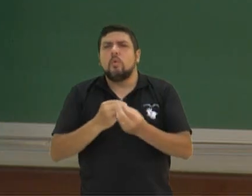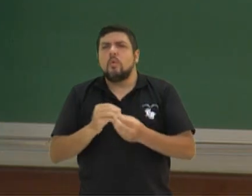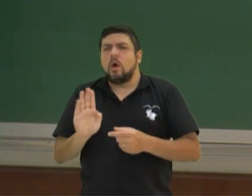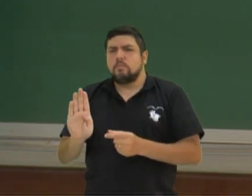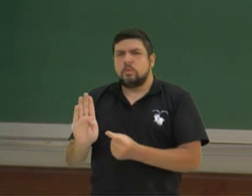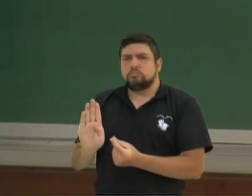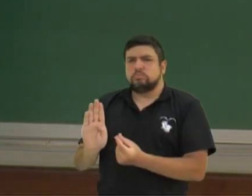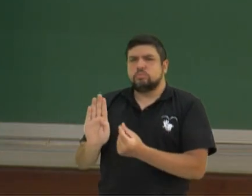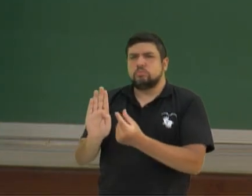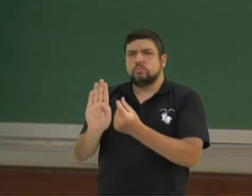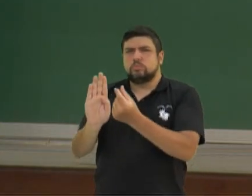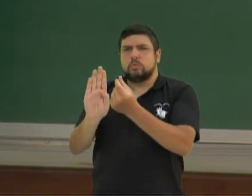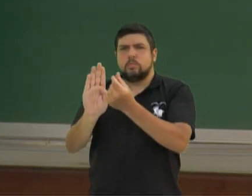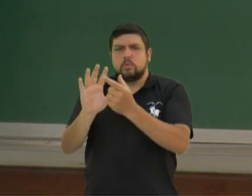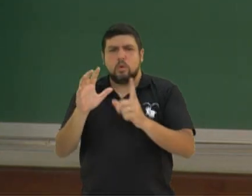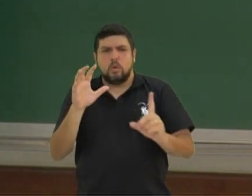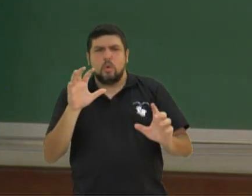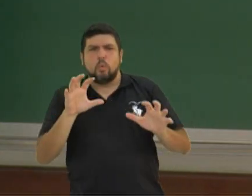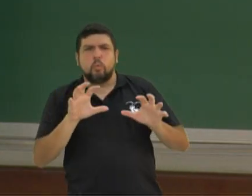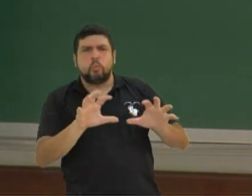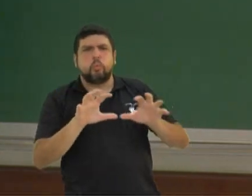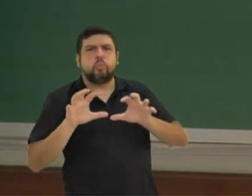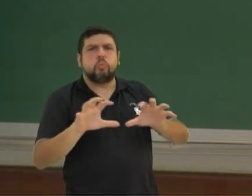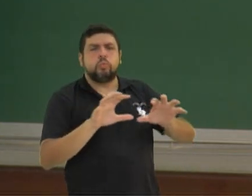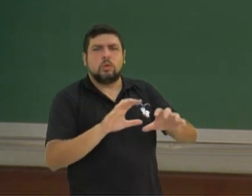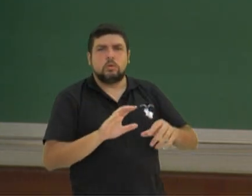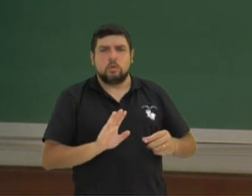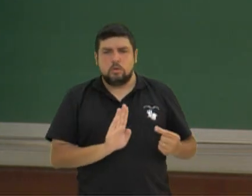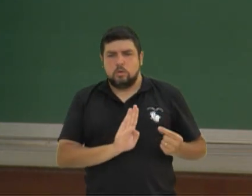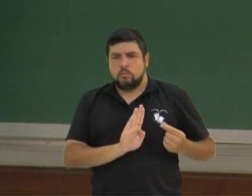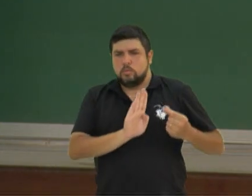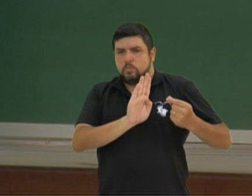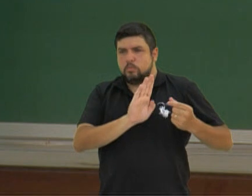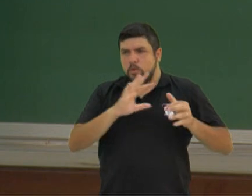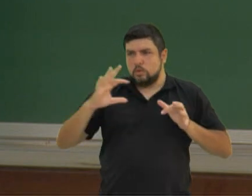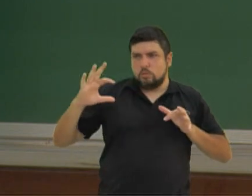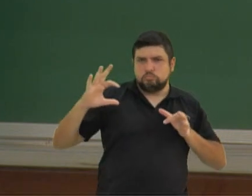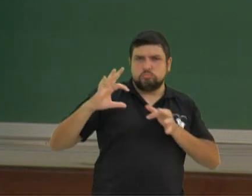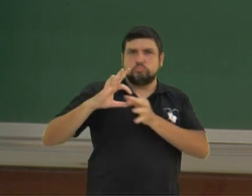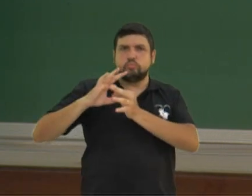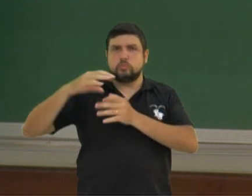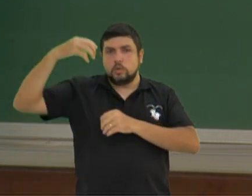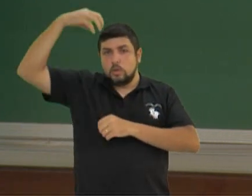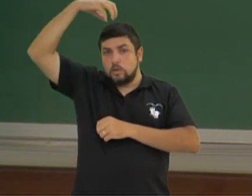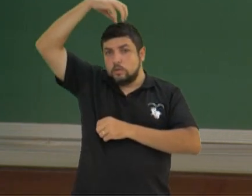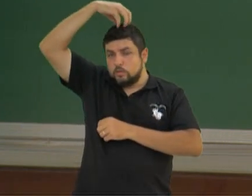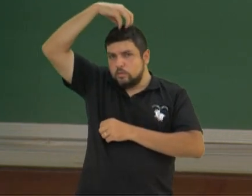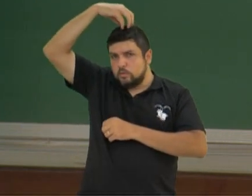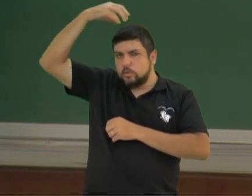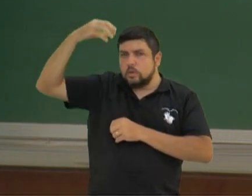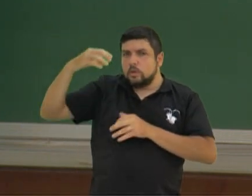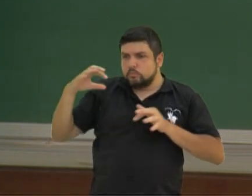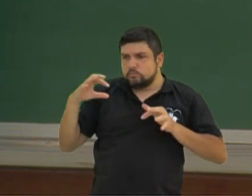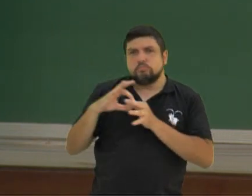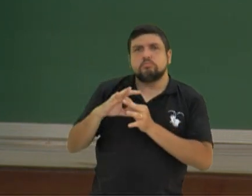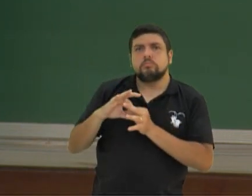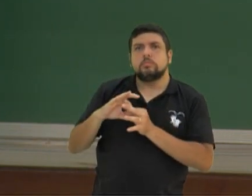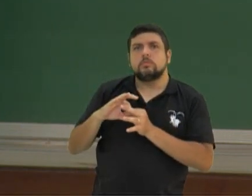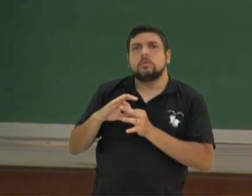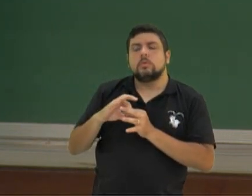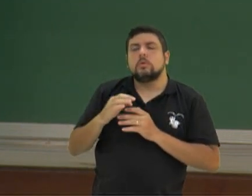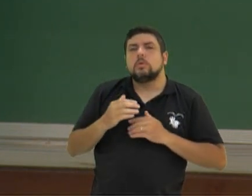burguesia aumentando. Os burgueses vão fazer várias alianças com as coroas, né? E isso tudo vai